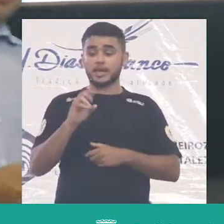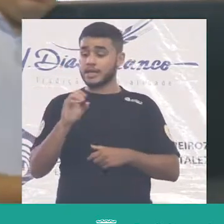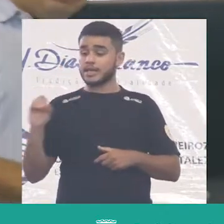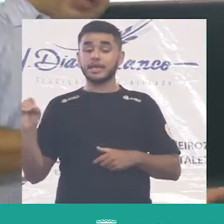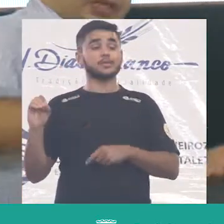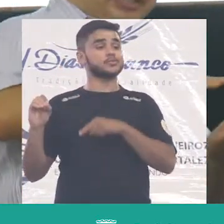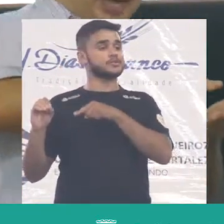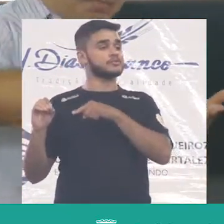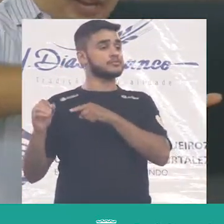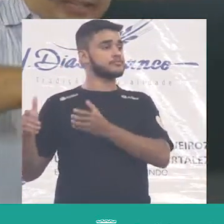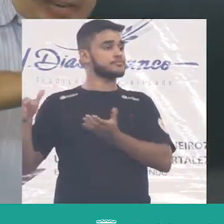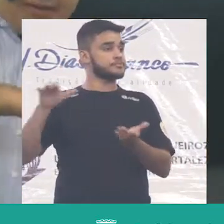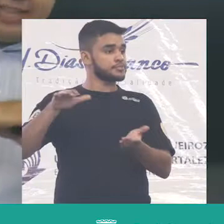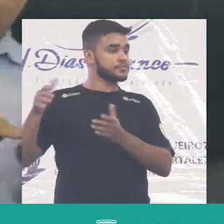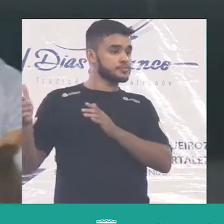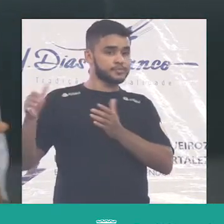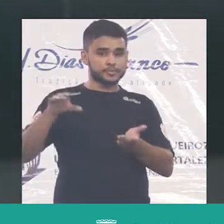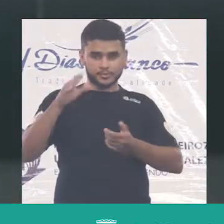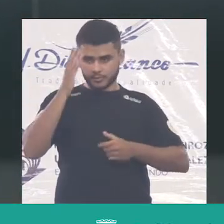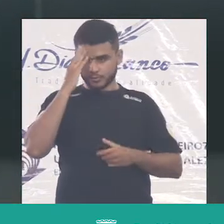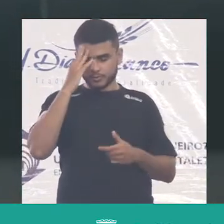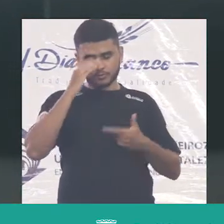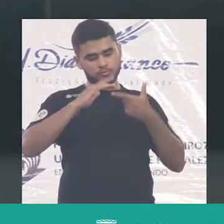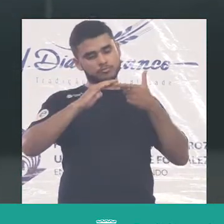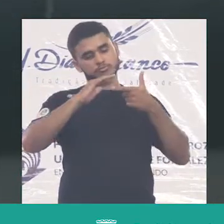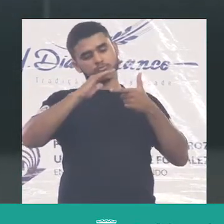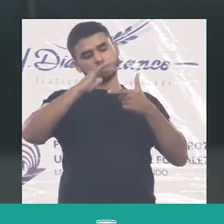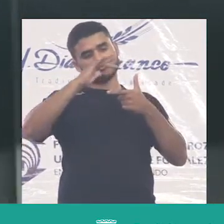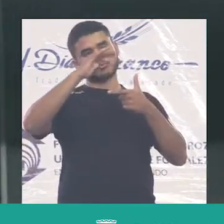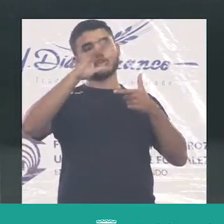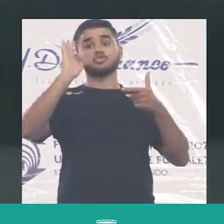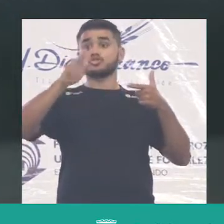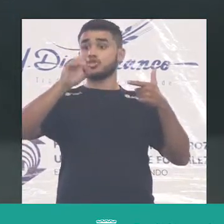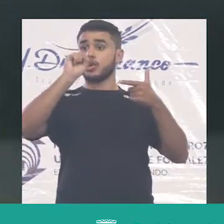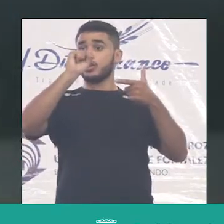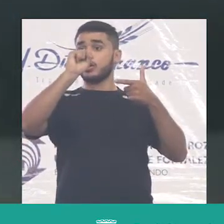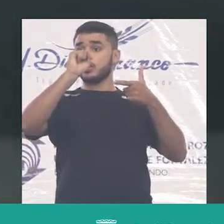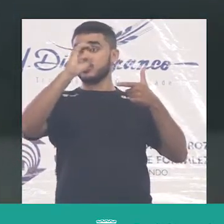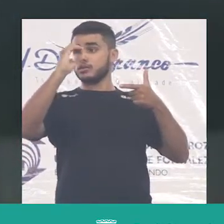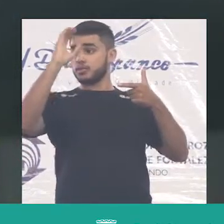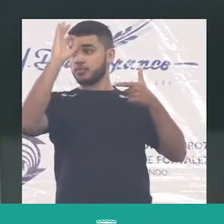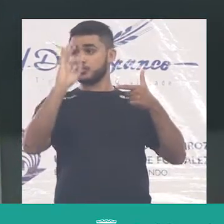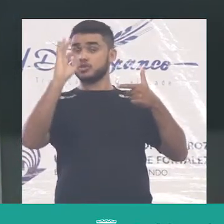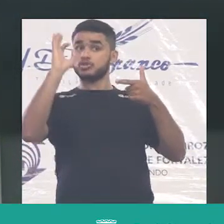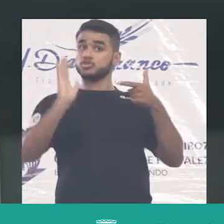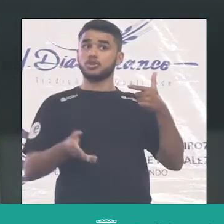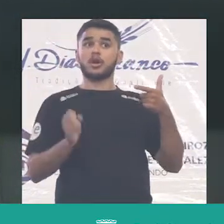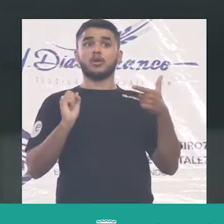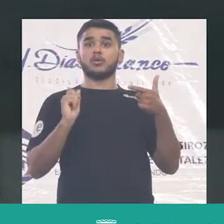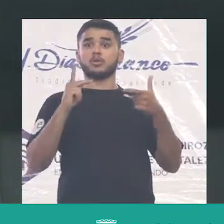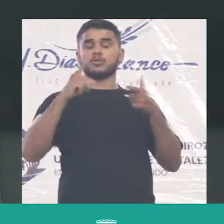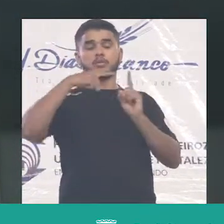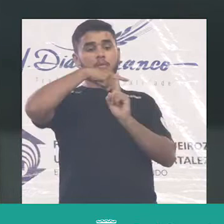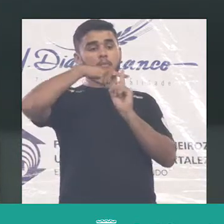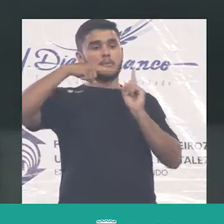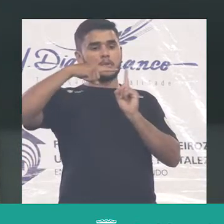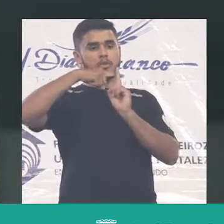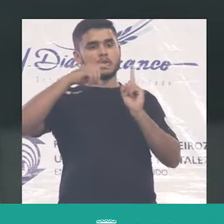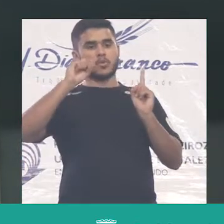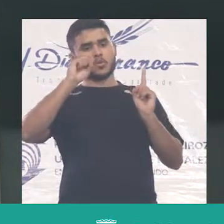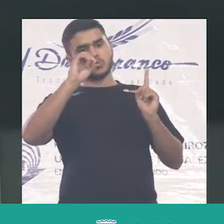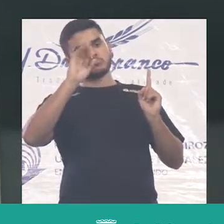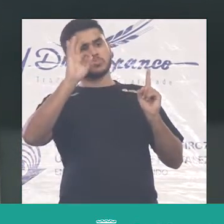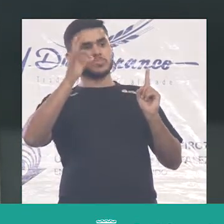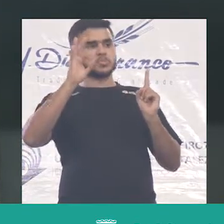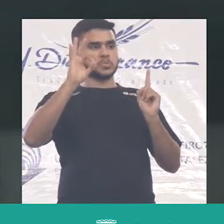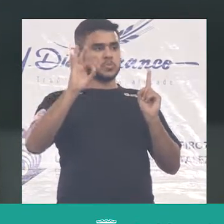Ele disse que já preencheu até 80%, já foi até metade, já foi até 80%